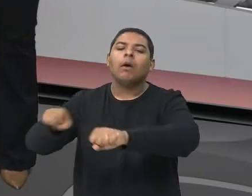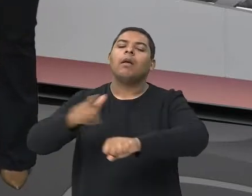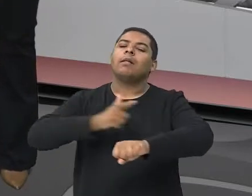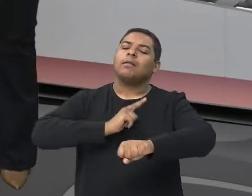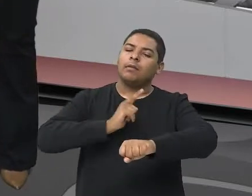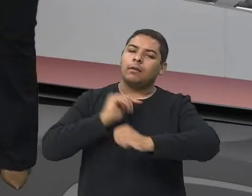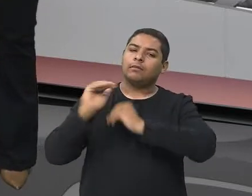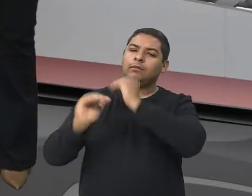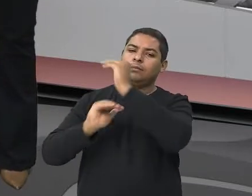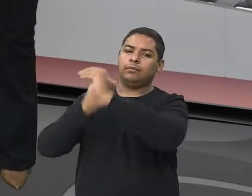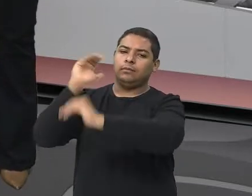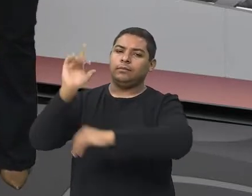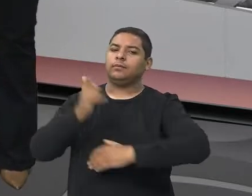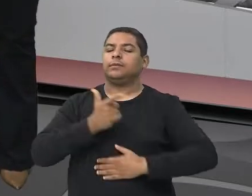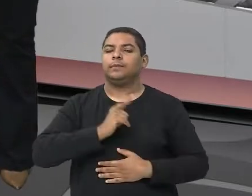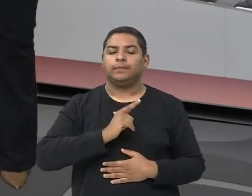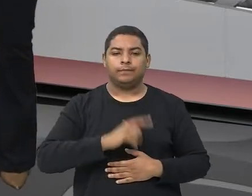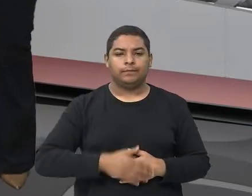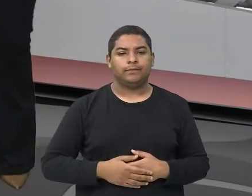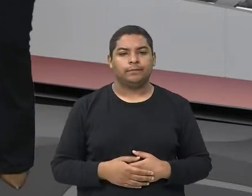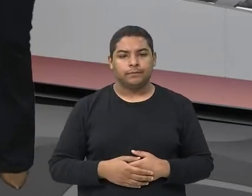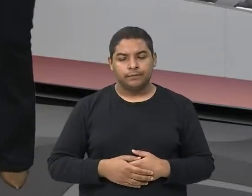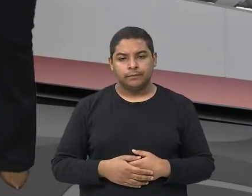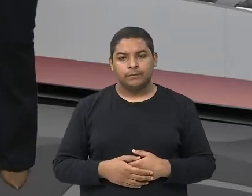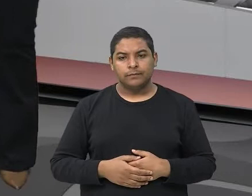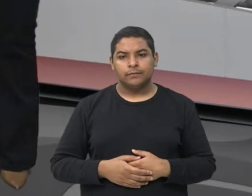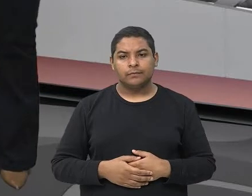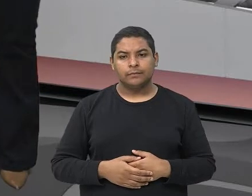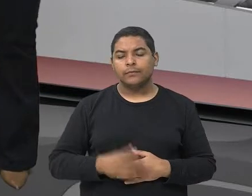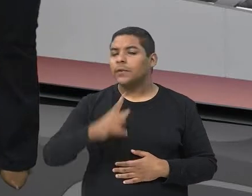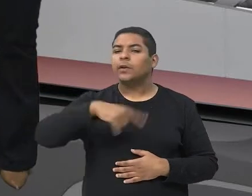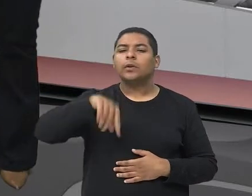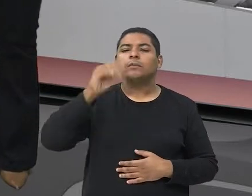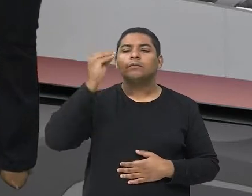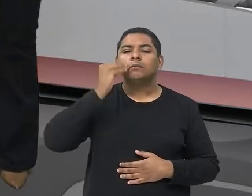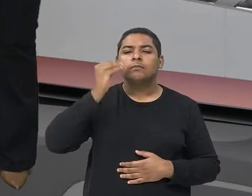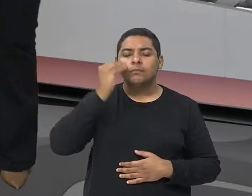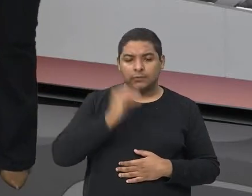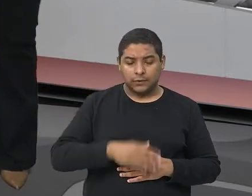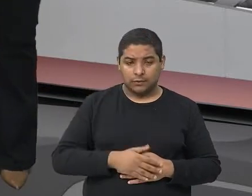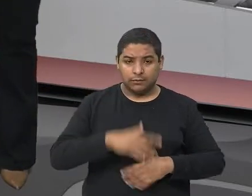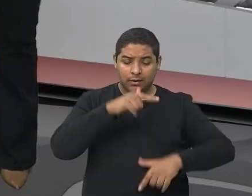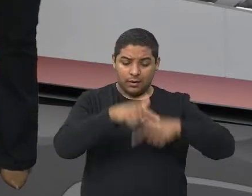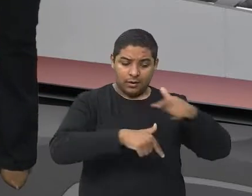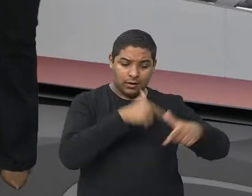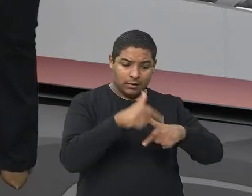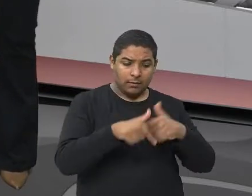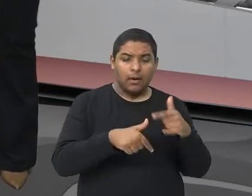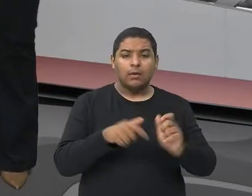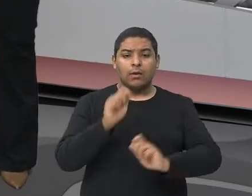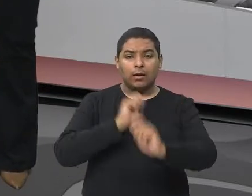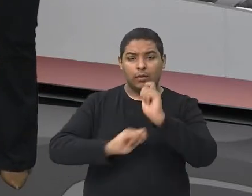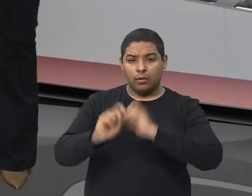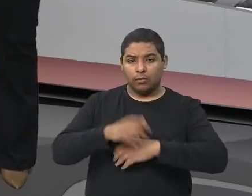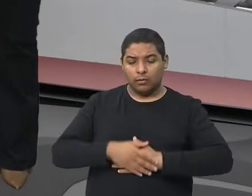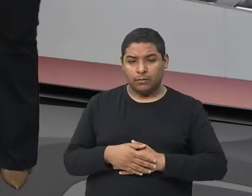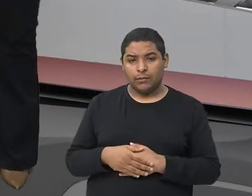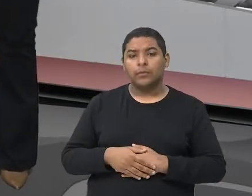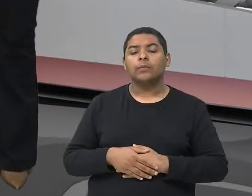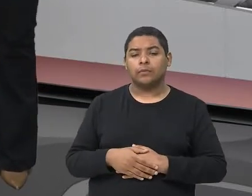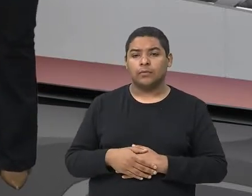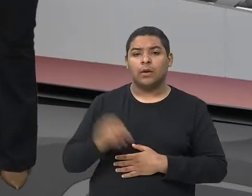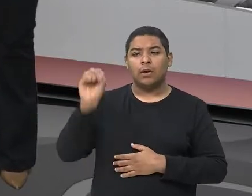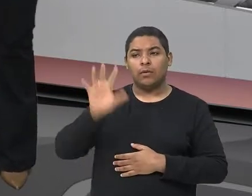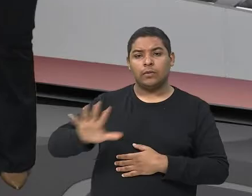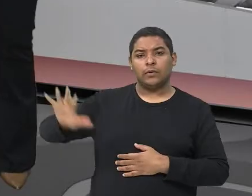desenvolvimento, tá? Que a gente vai verificar que, através dessas atividades econômicas aí na Oceania, esses dois